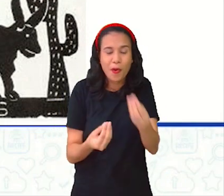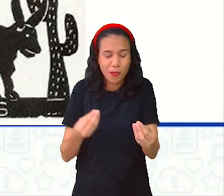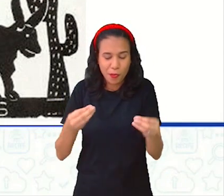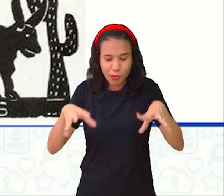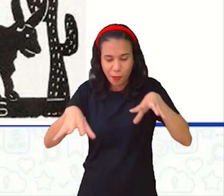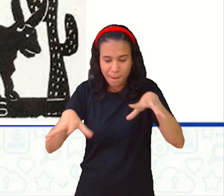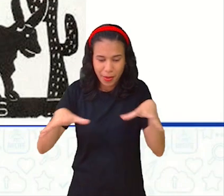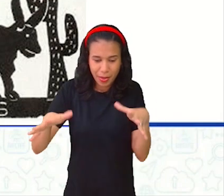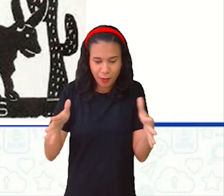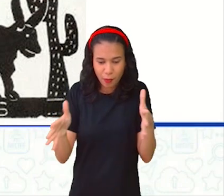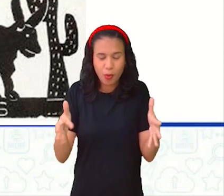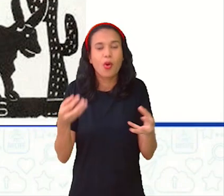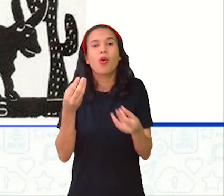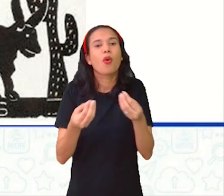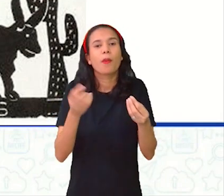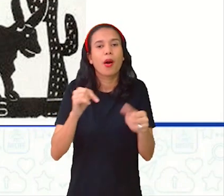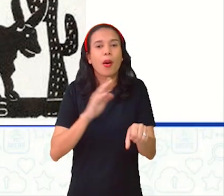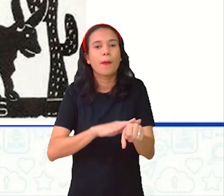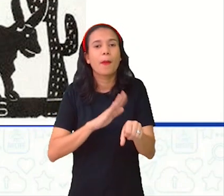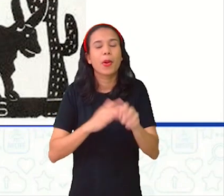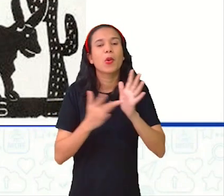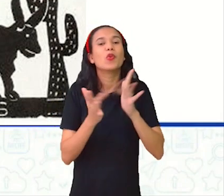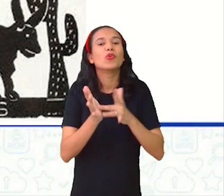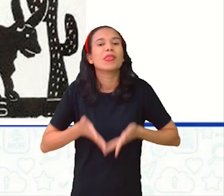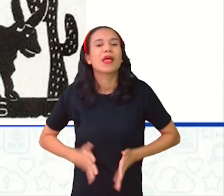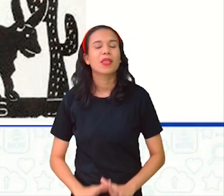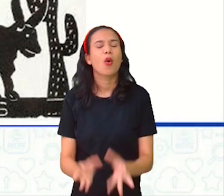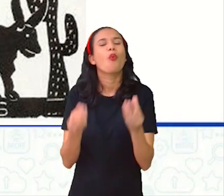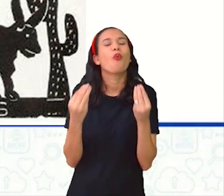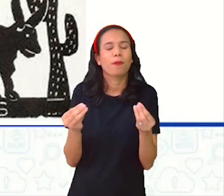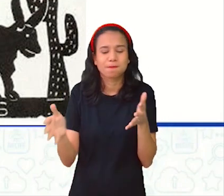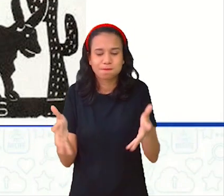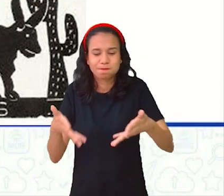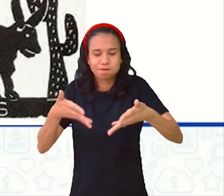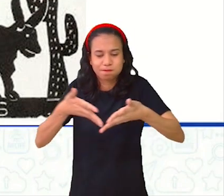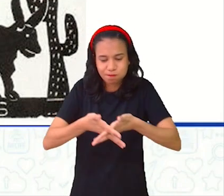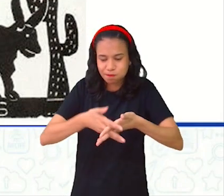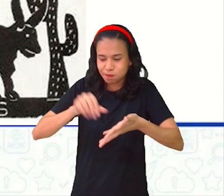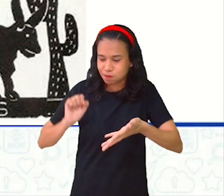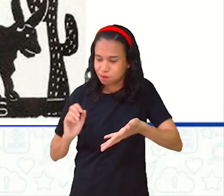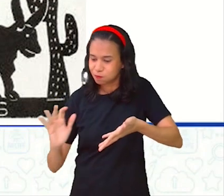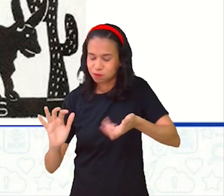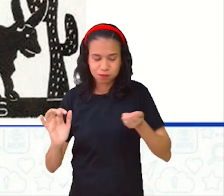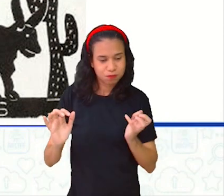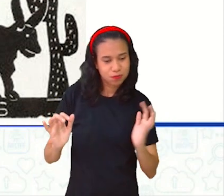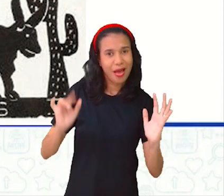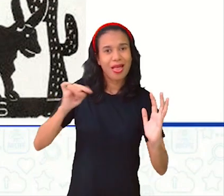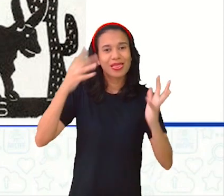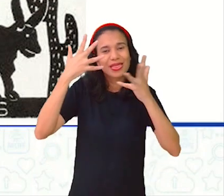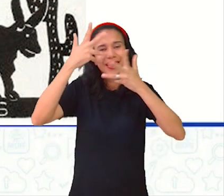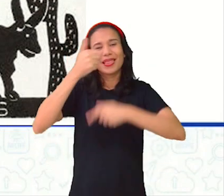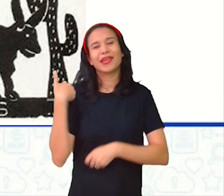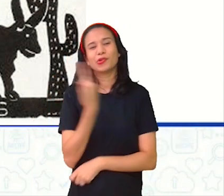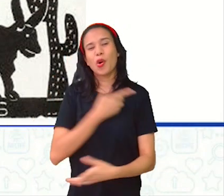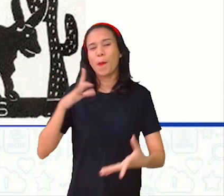maquete do que teria sido o momento do nascimento de Jesus. É isso que é o presépio, que é belíssimo, né? Uma coisa que faz parte da